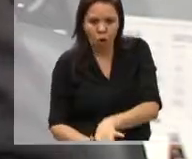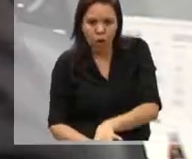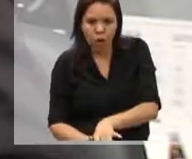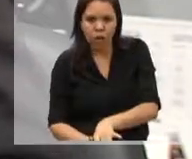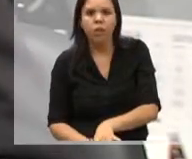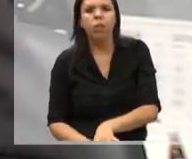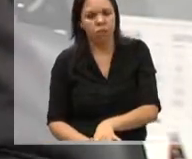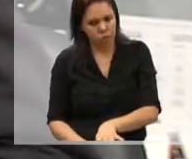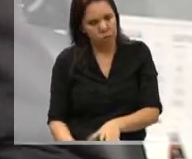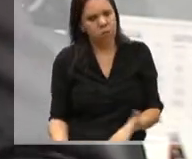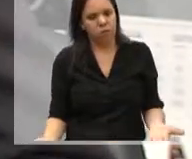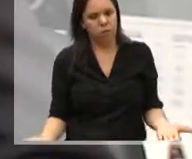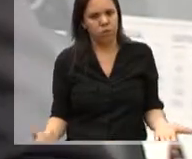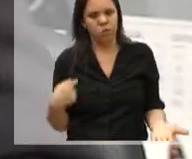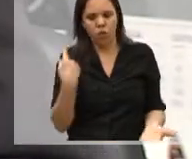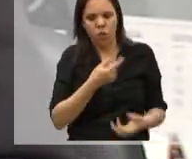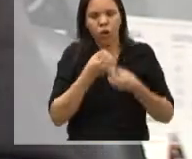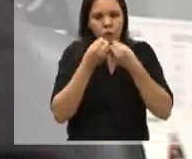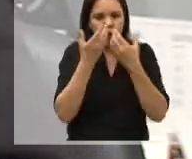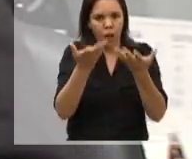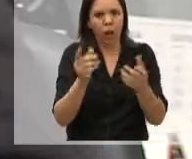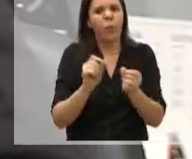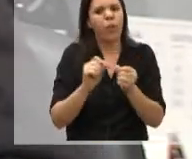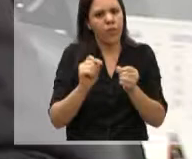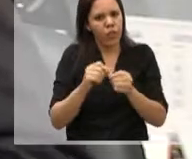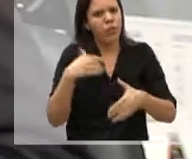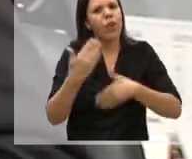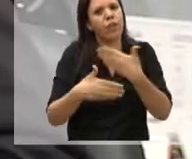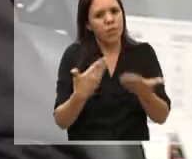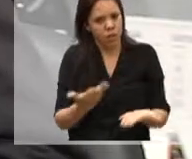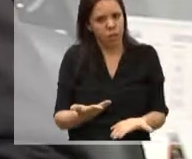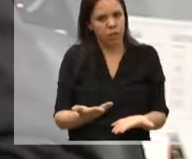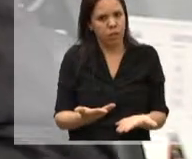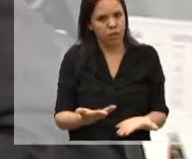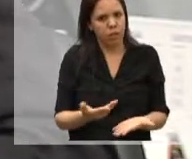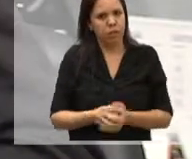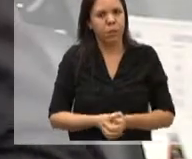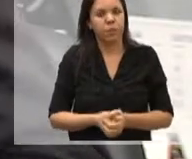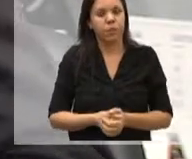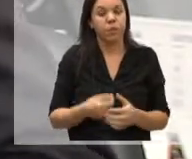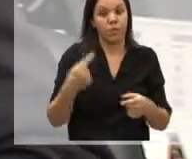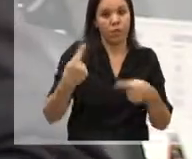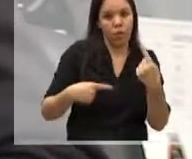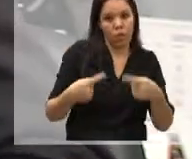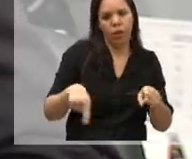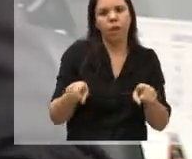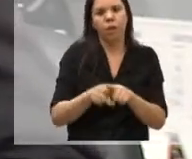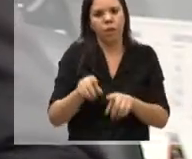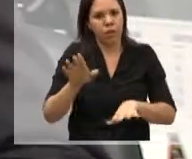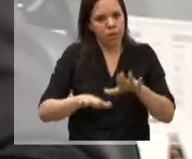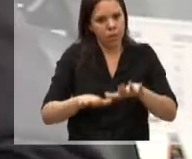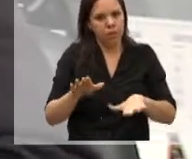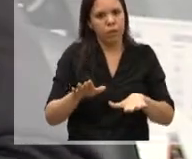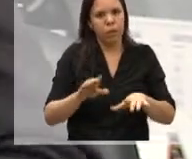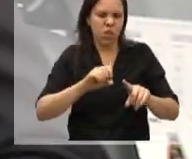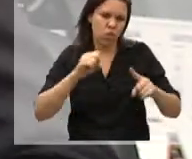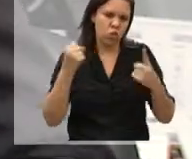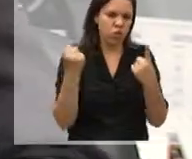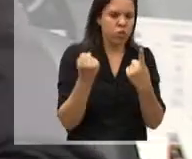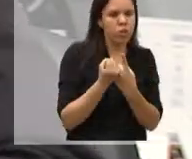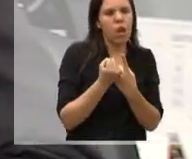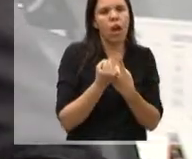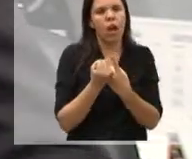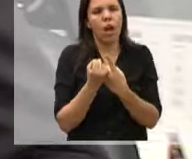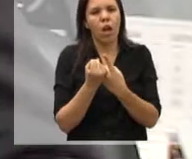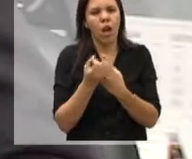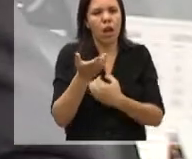que nós falamos e aquilo que nós fazemos no dia a dia. E no campo da política e também muitas vezes no campo social,